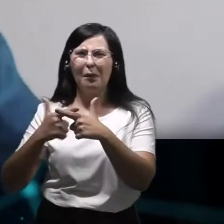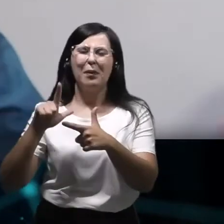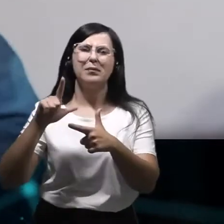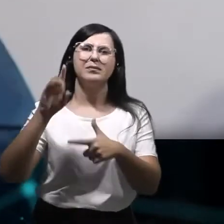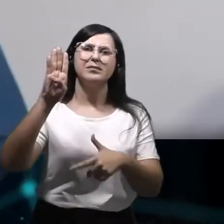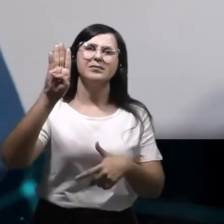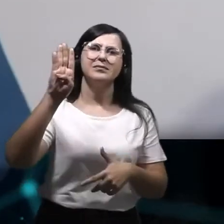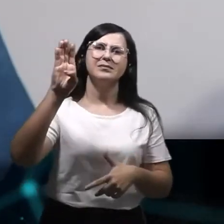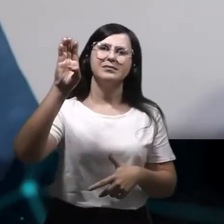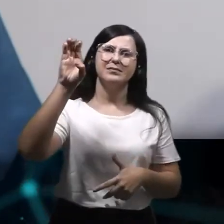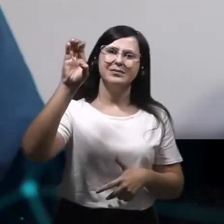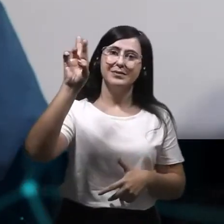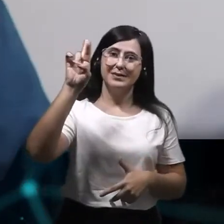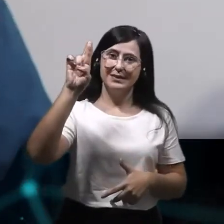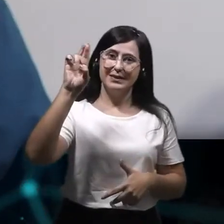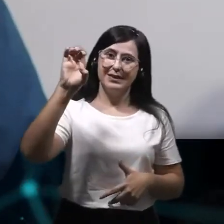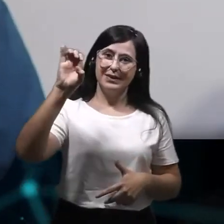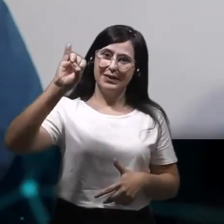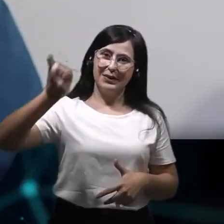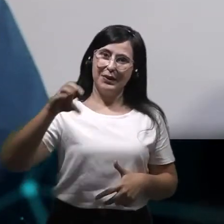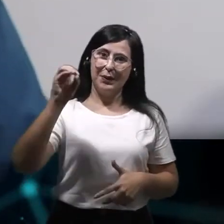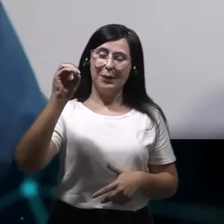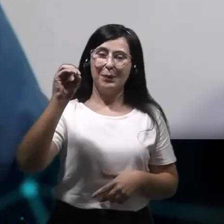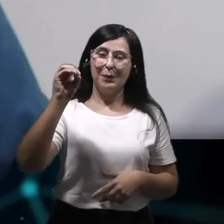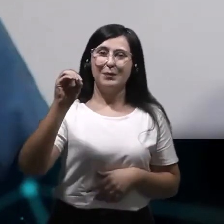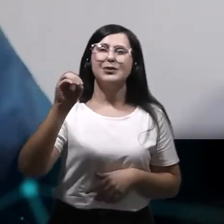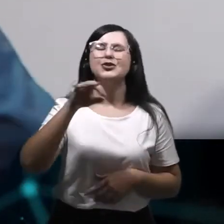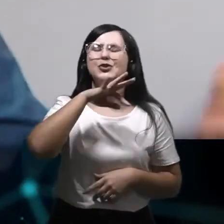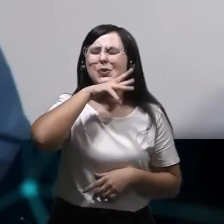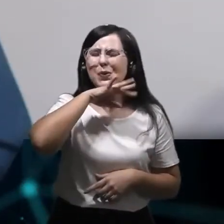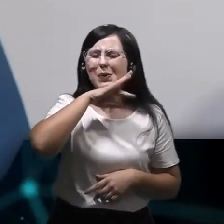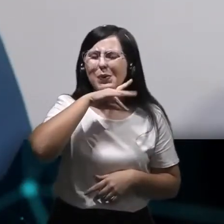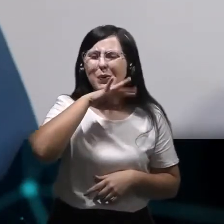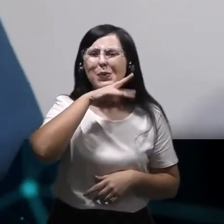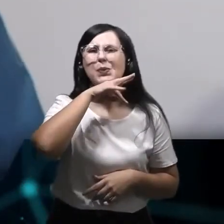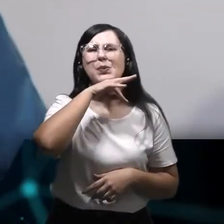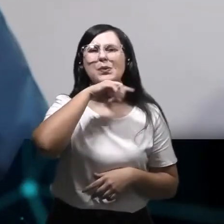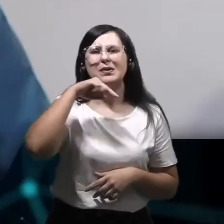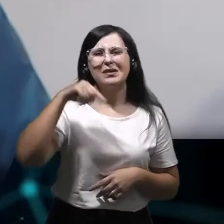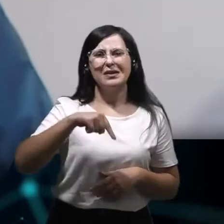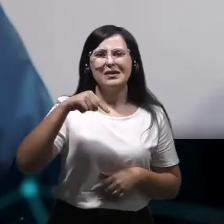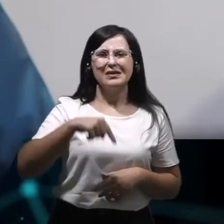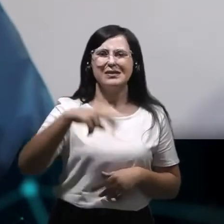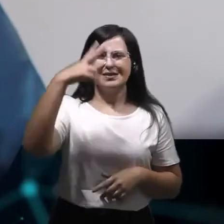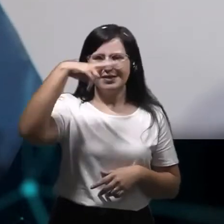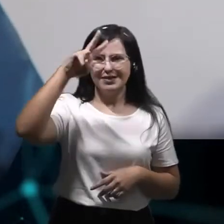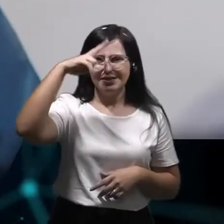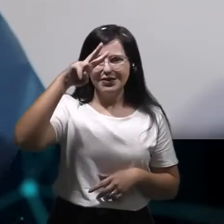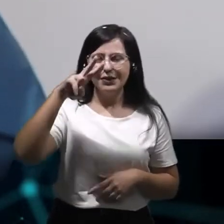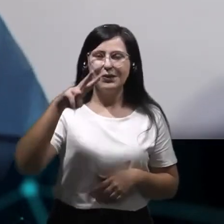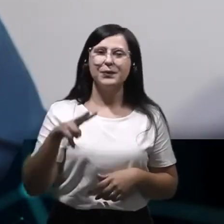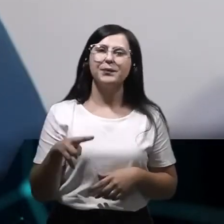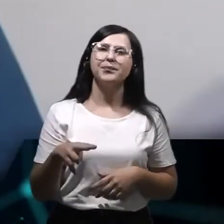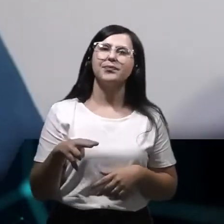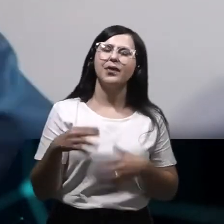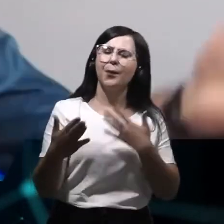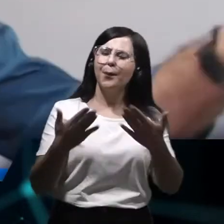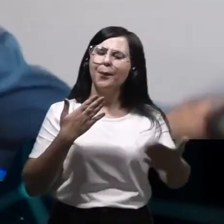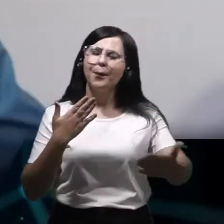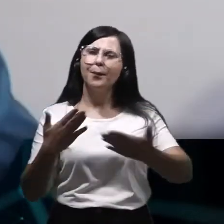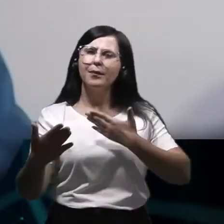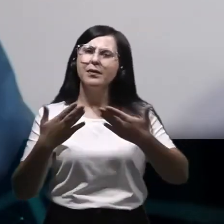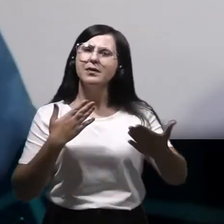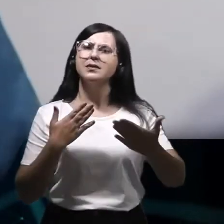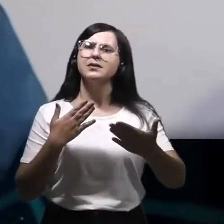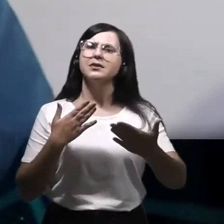cidade, o gestor é o pior prefeito da história, não só de Brejo, mas do Agreste. Enquanto tem Raquel Lira lá em Caruaru, que é a melhor, tem a